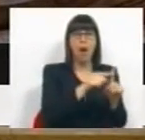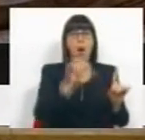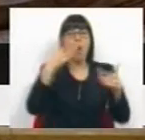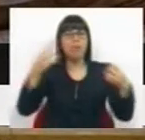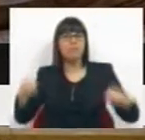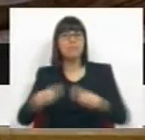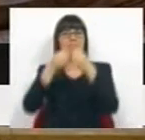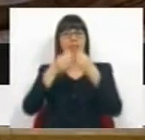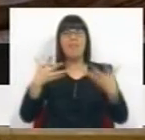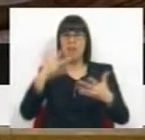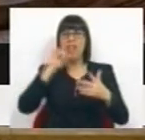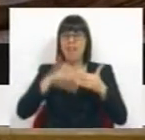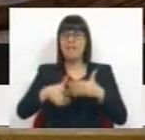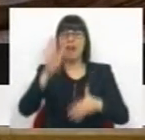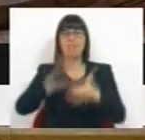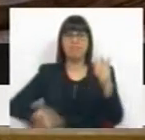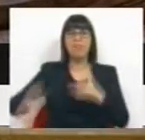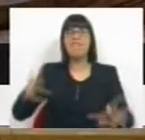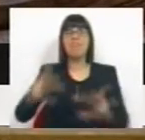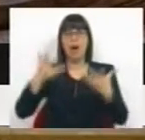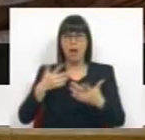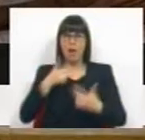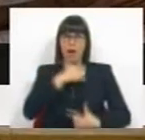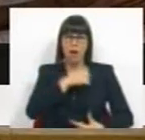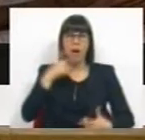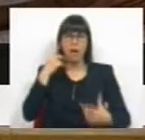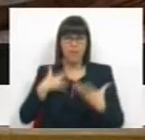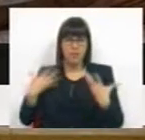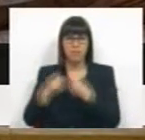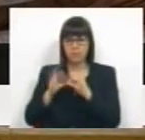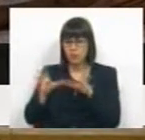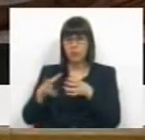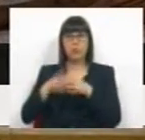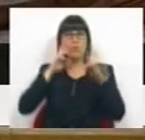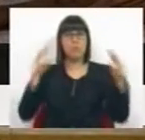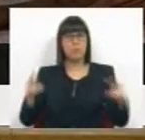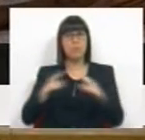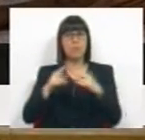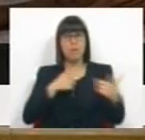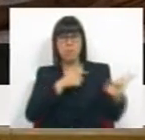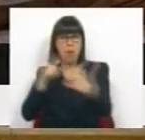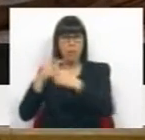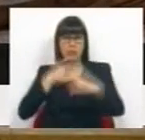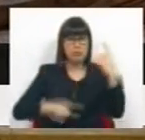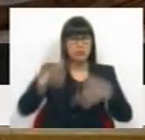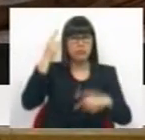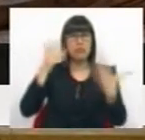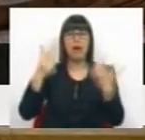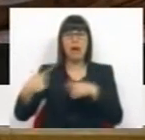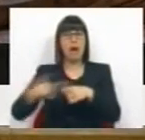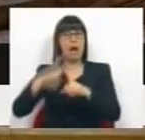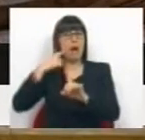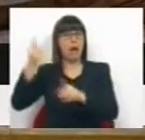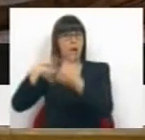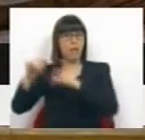num brinde a dias melhores de camaradas que desgraçadamente o destino juntou no cruzamento das balas de guerras estranhas aos seus